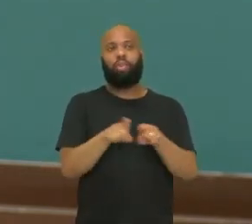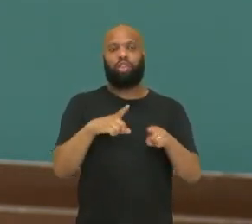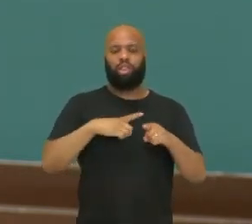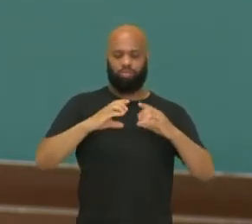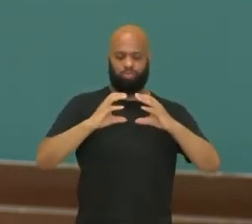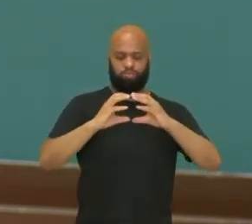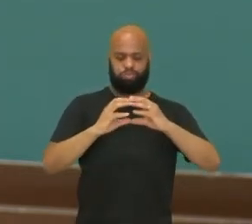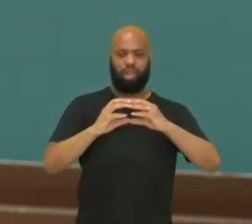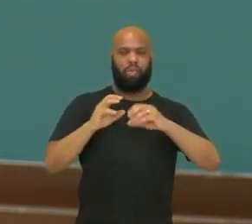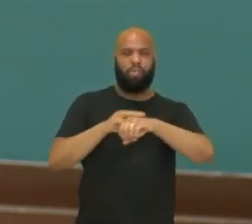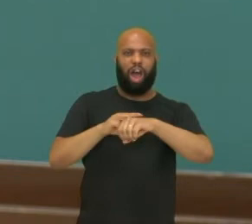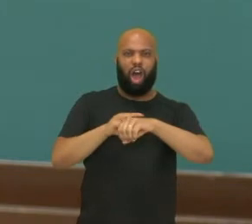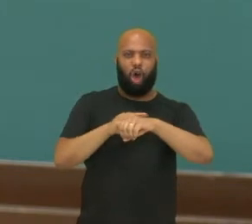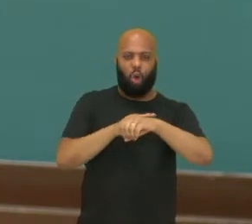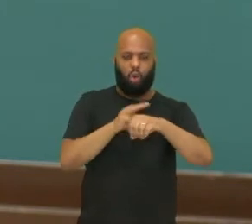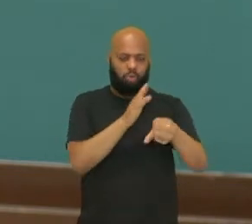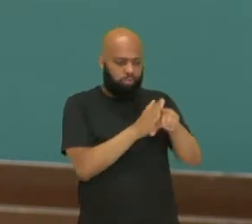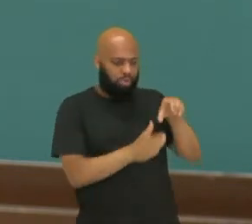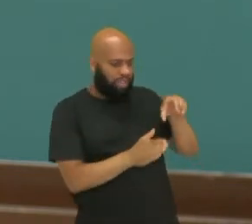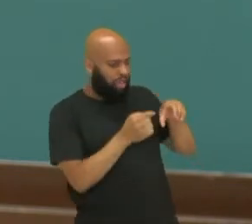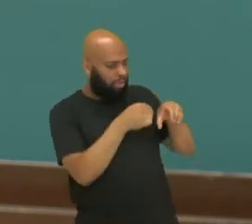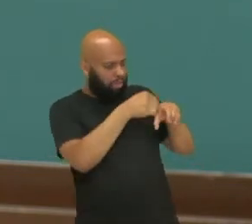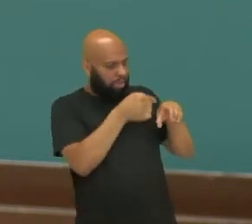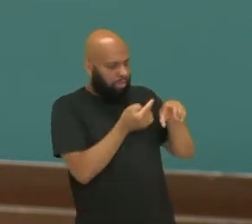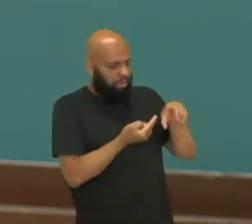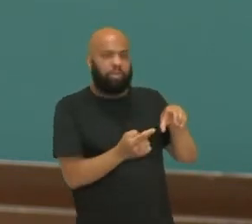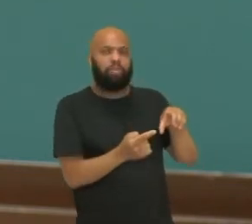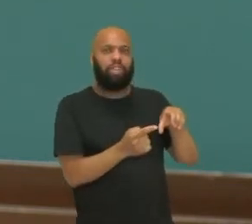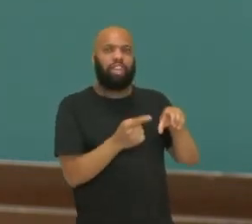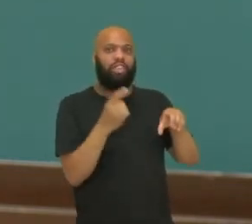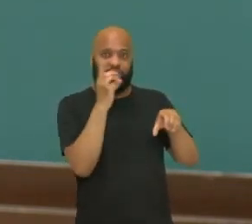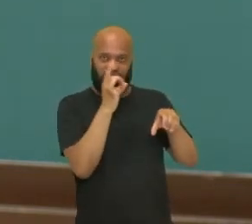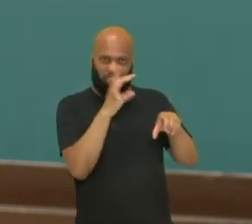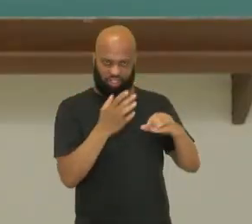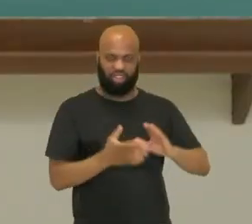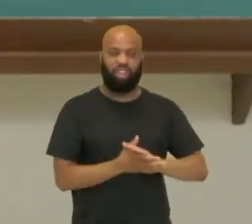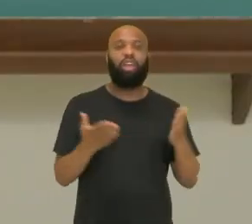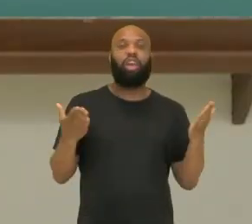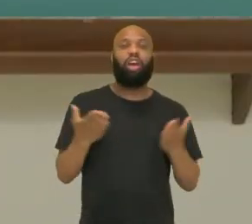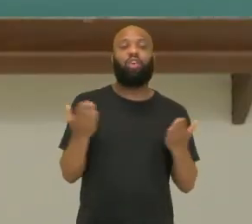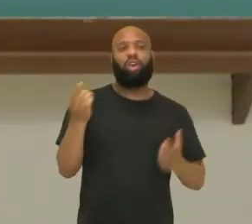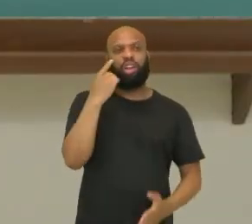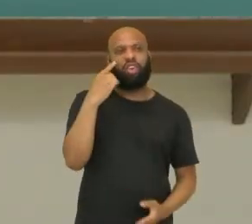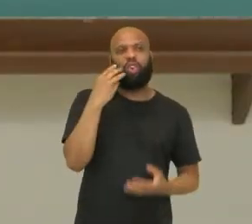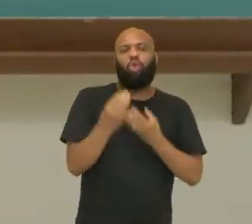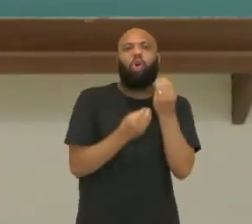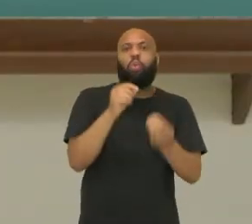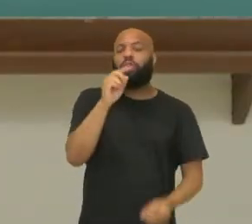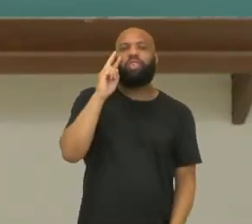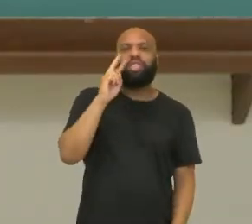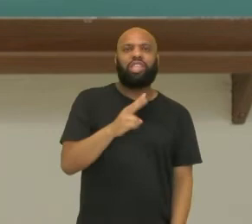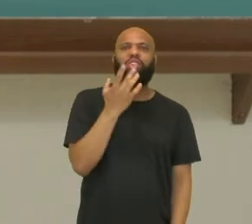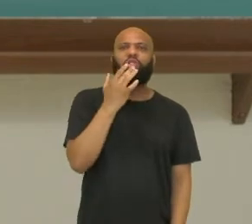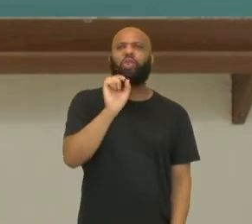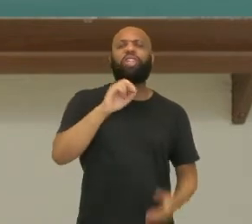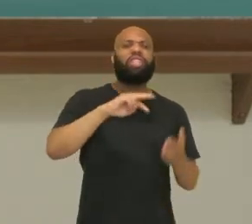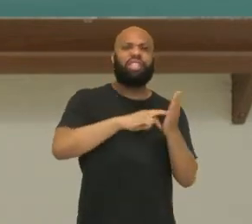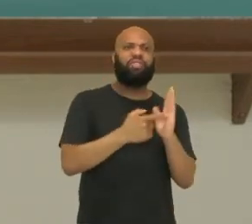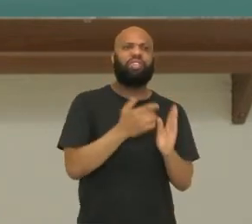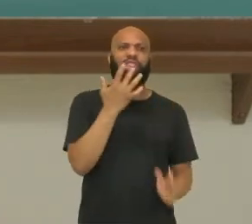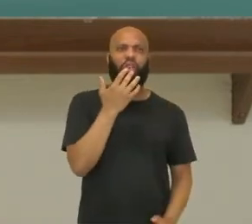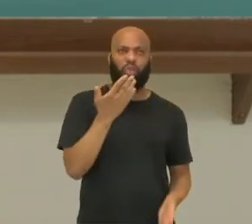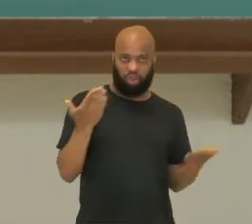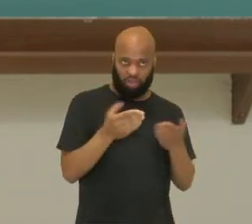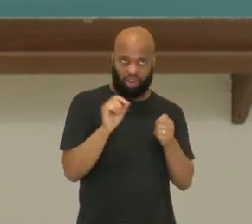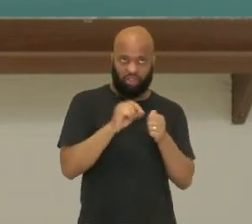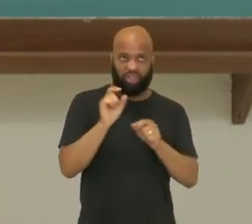Pessoal, a pergunta que eu faço para você, faça esse questionamento. Como é que você enxerga as cores? O que são as cores? Vamos fazer